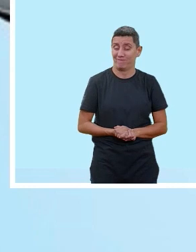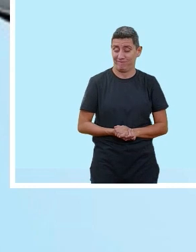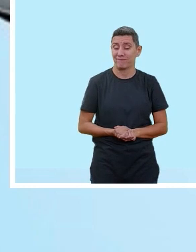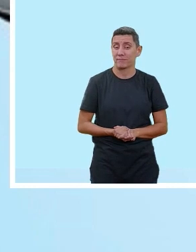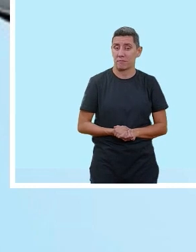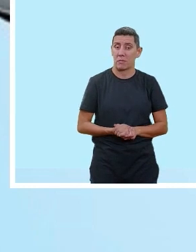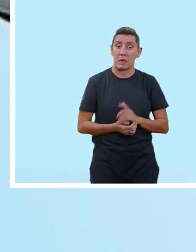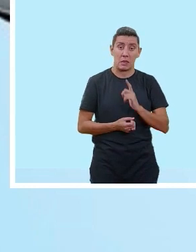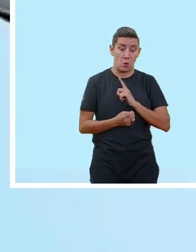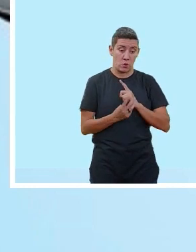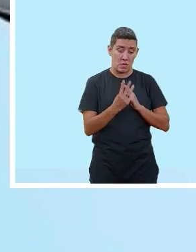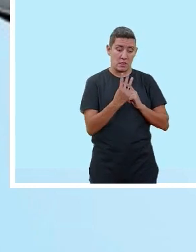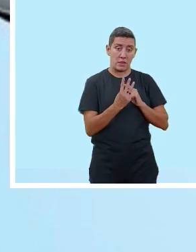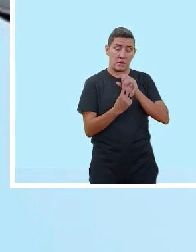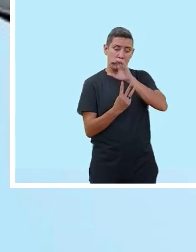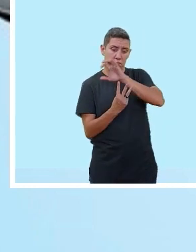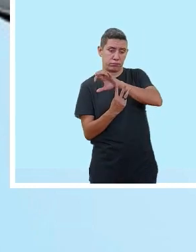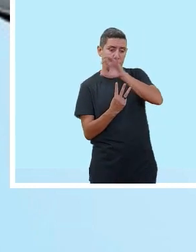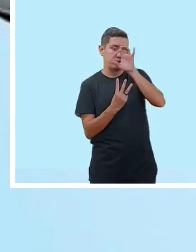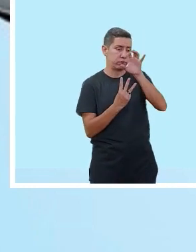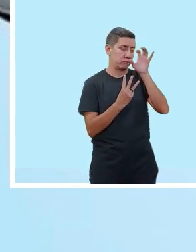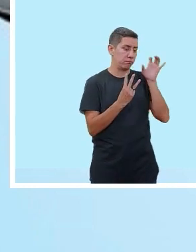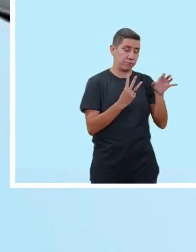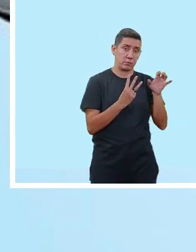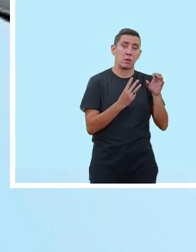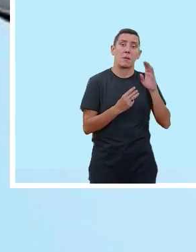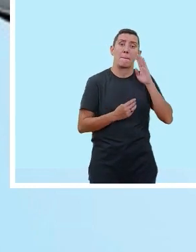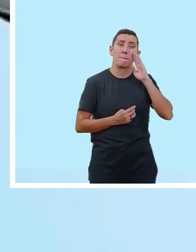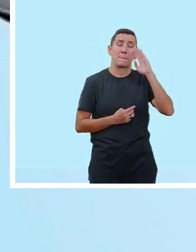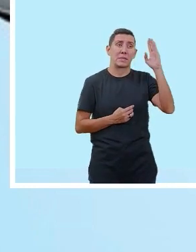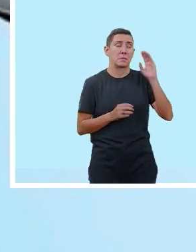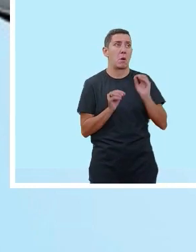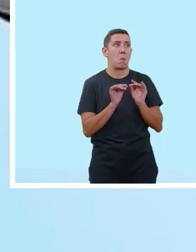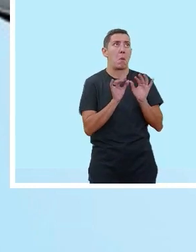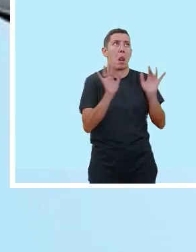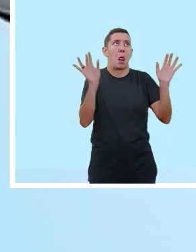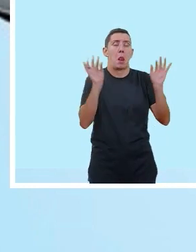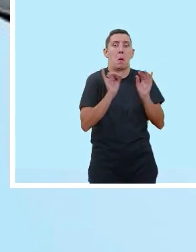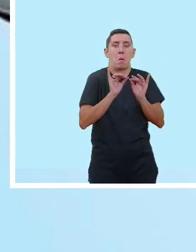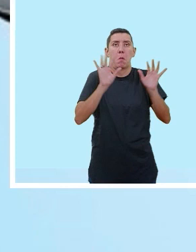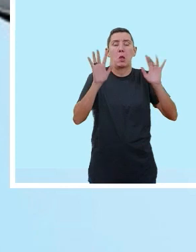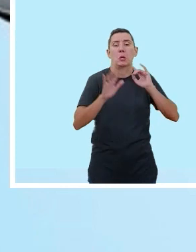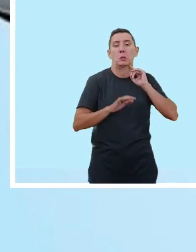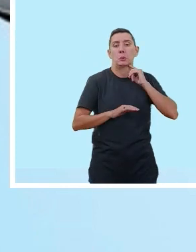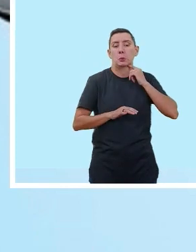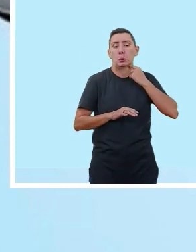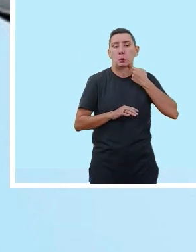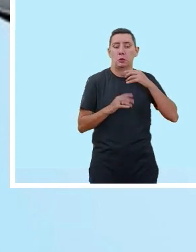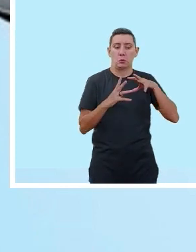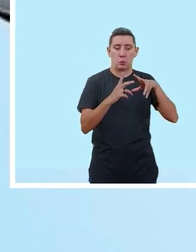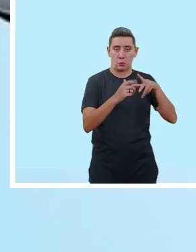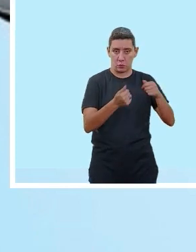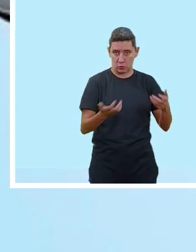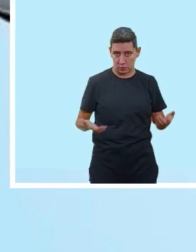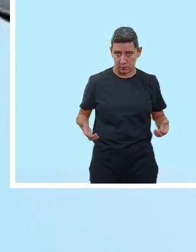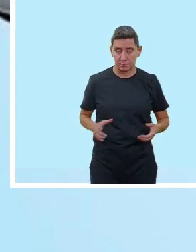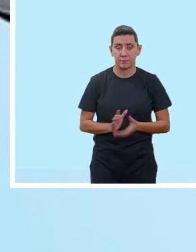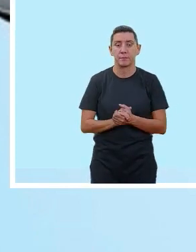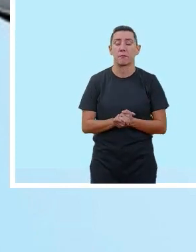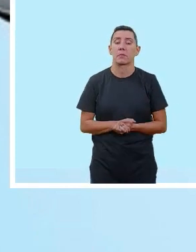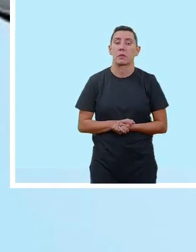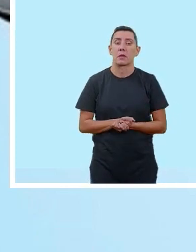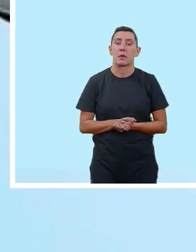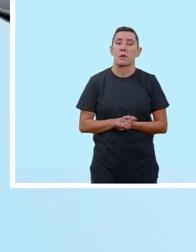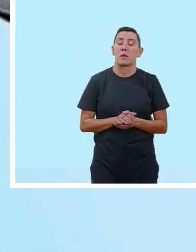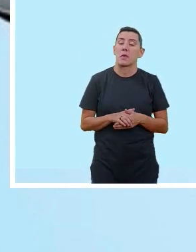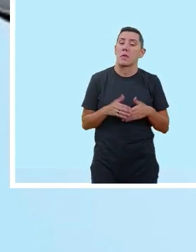3 regiões, 3 grandes conglomerados sendo responsáveis por metade das emissões de gases de efeito estufa. Então, para